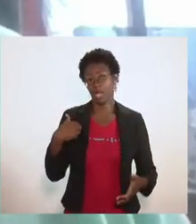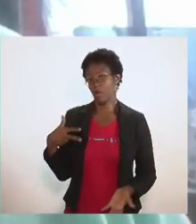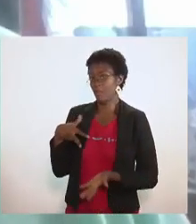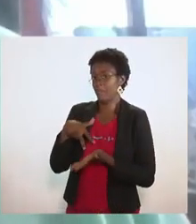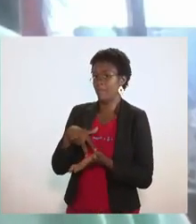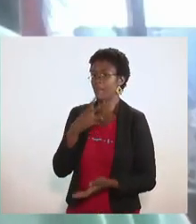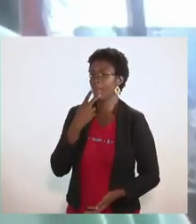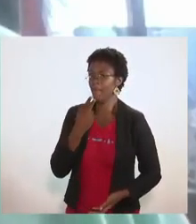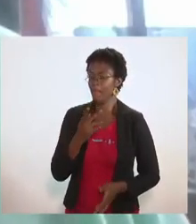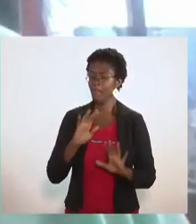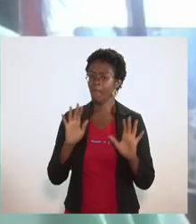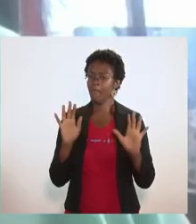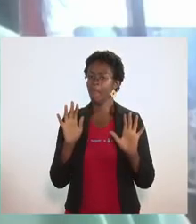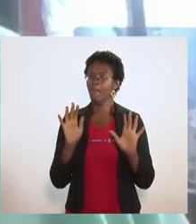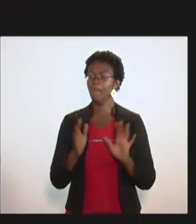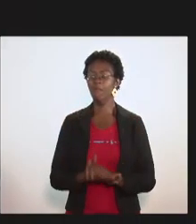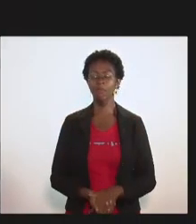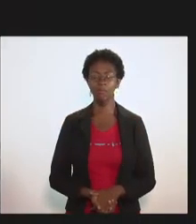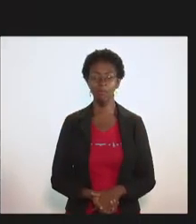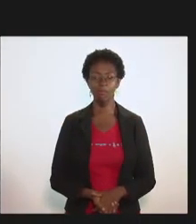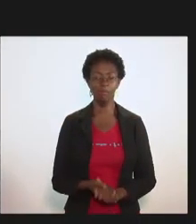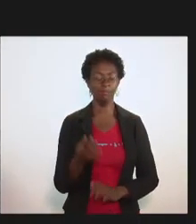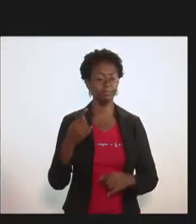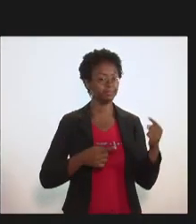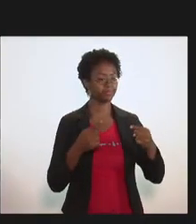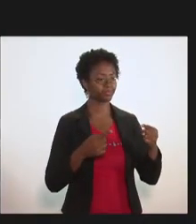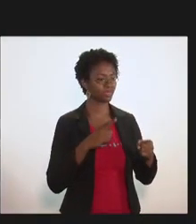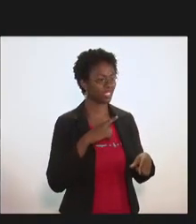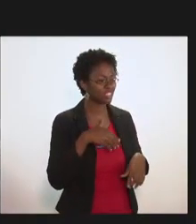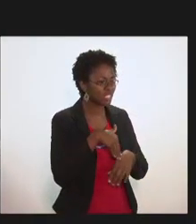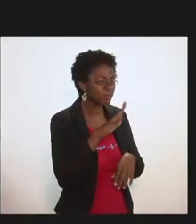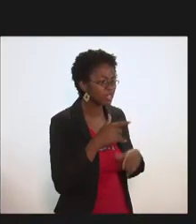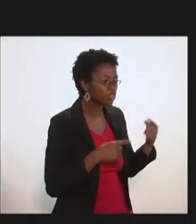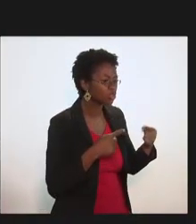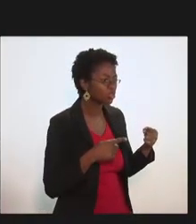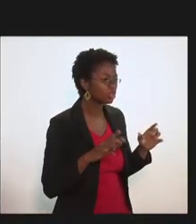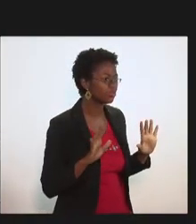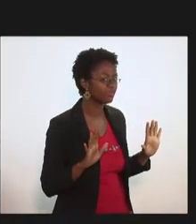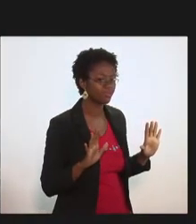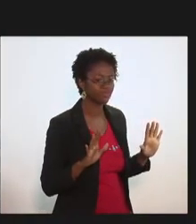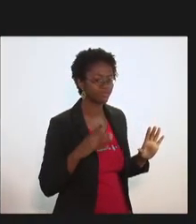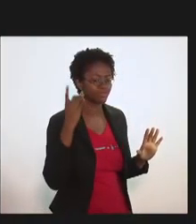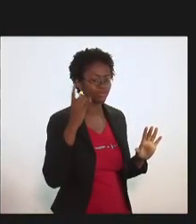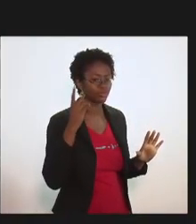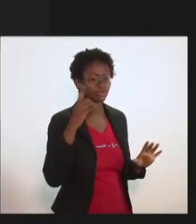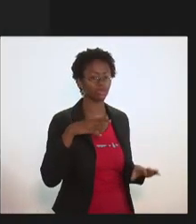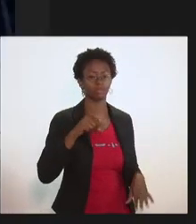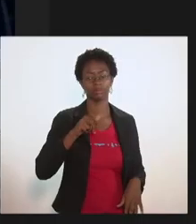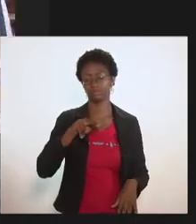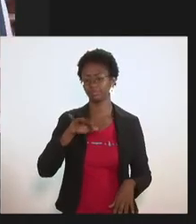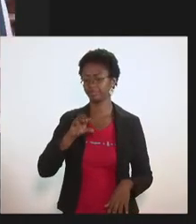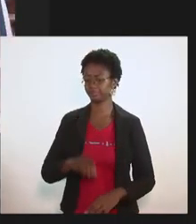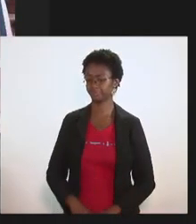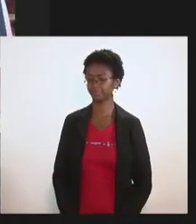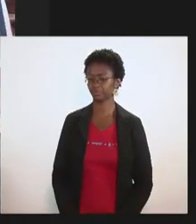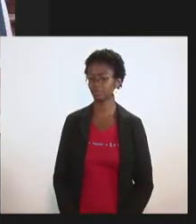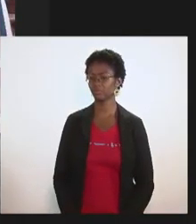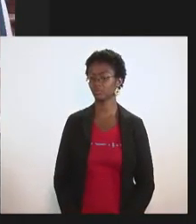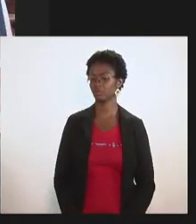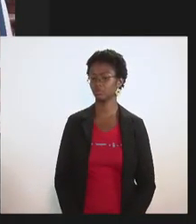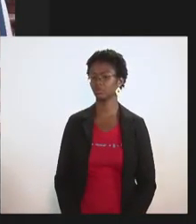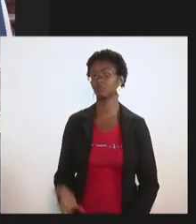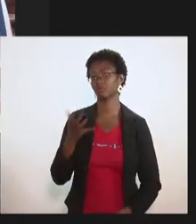excetuar os bens tombados, eu estaria de acordo. Mas, de resto, eu acho que o esforço tem que ser para todos, o